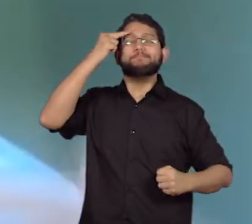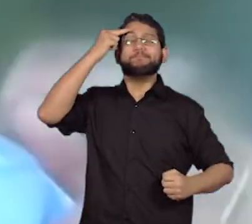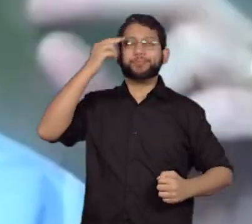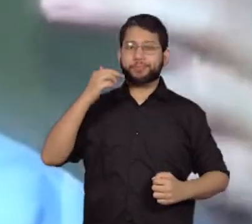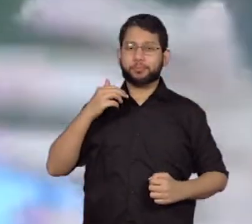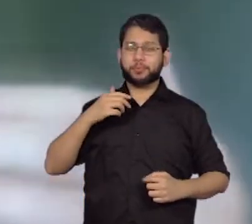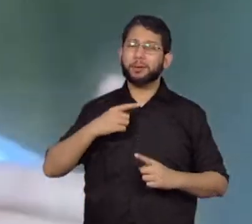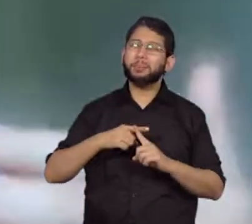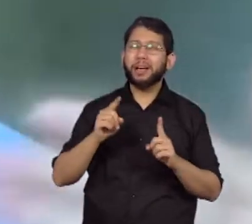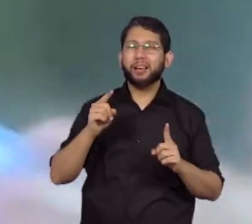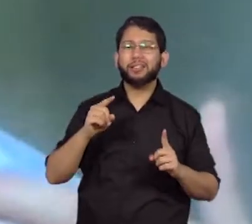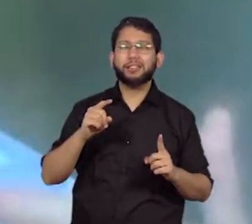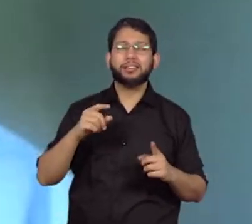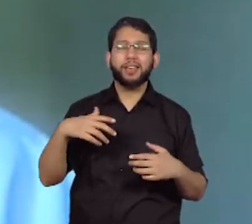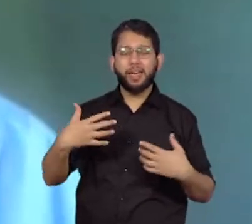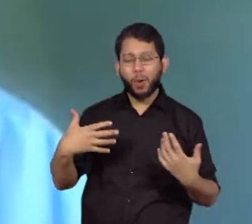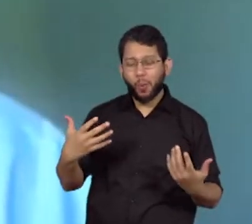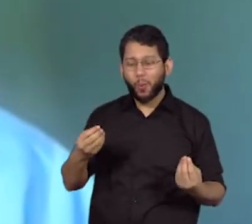eu